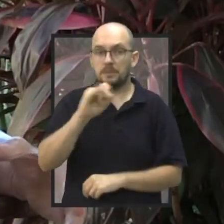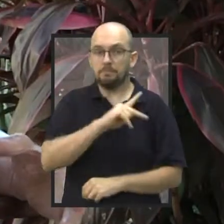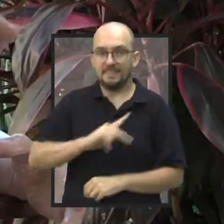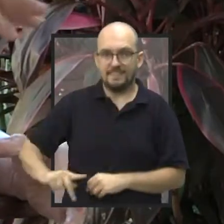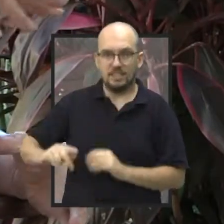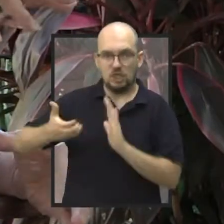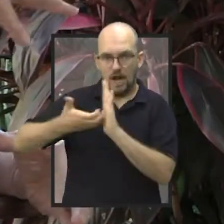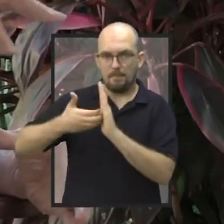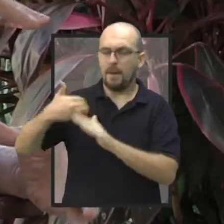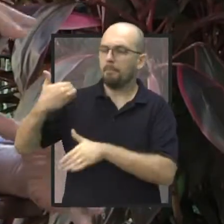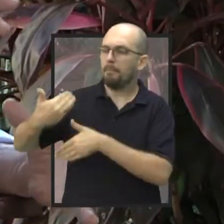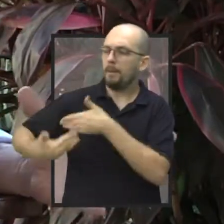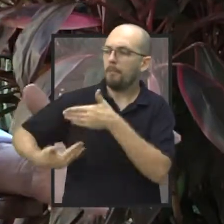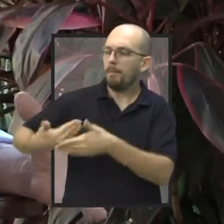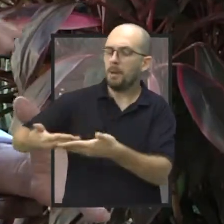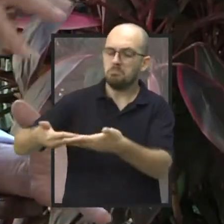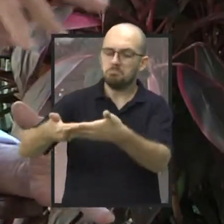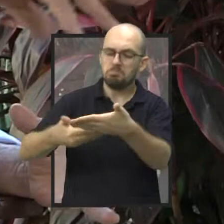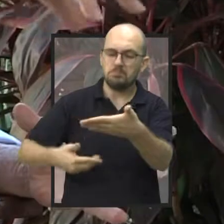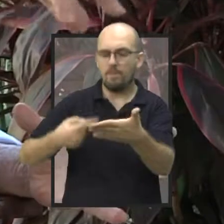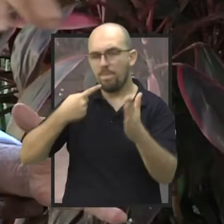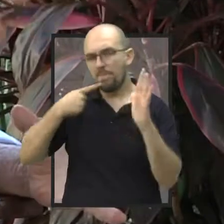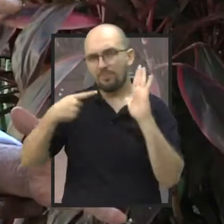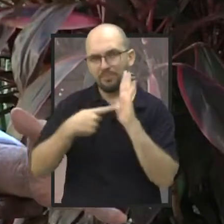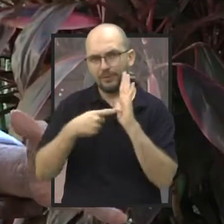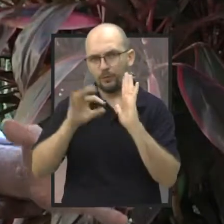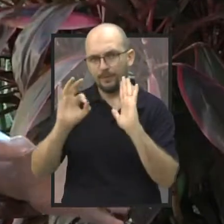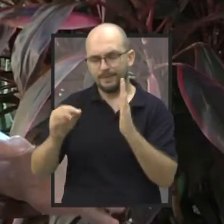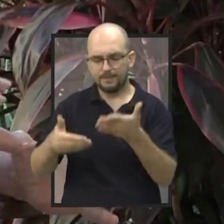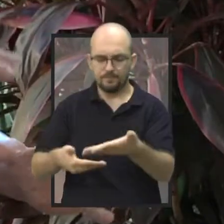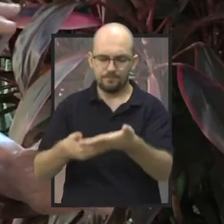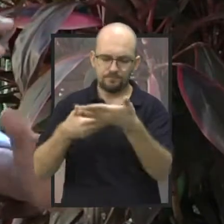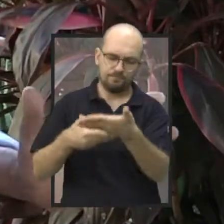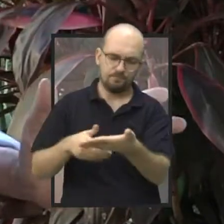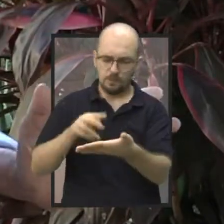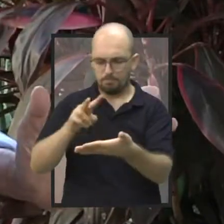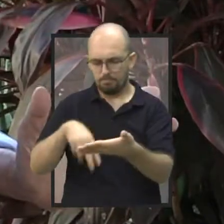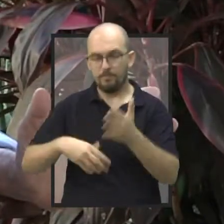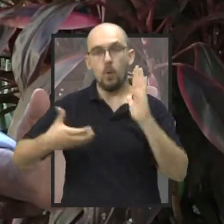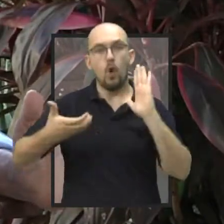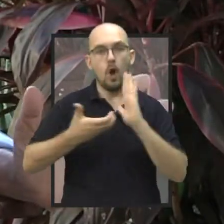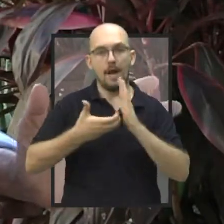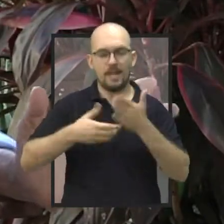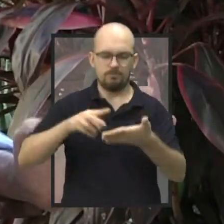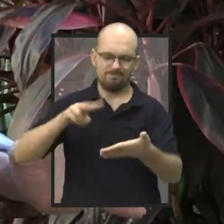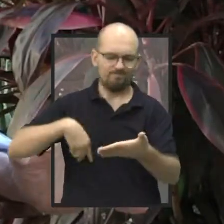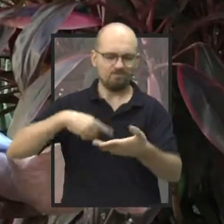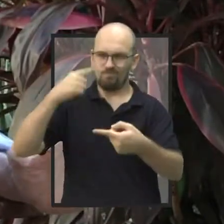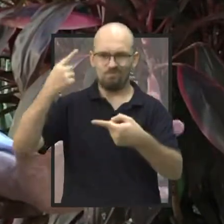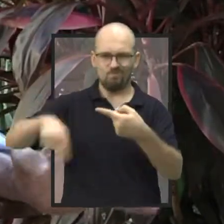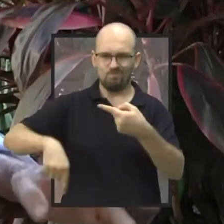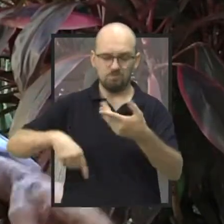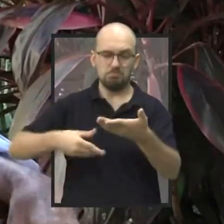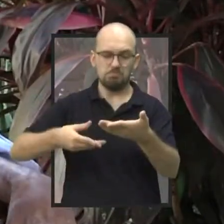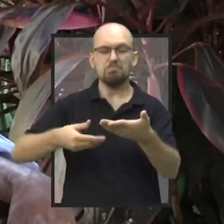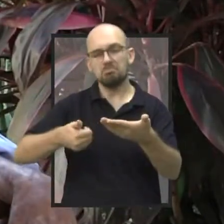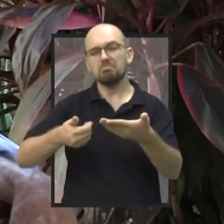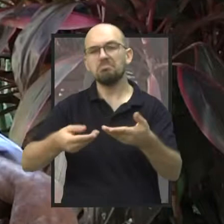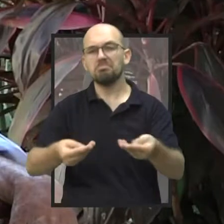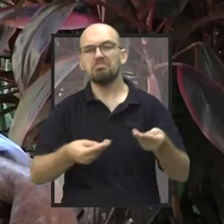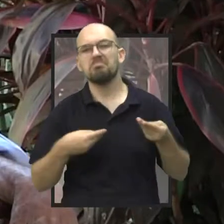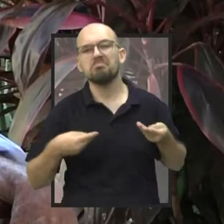chegar à conclusão que aquela denúncia, o Congresso chega à conclusão que aquela denúncia não tem fundamento, vai para